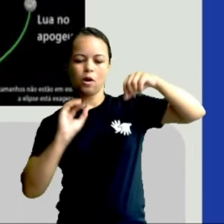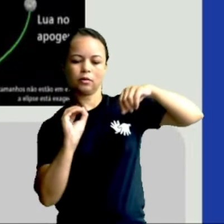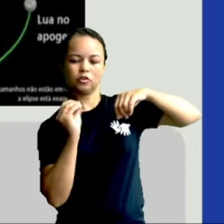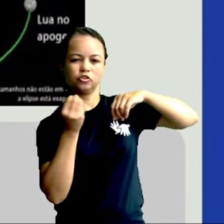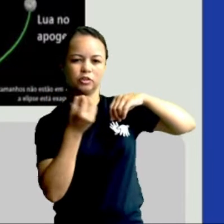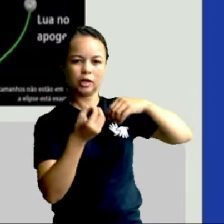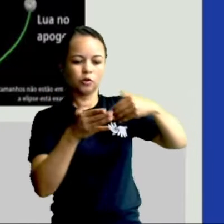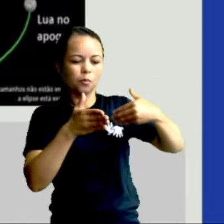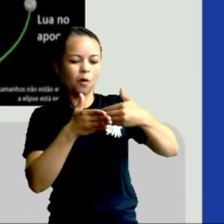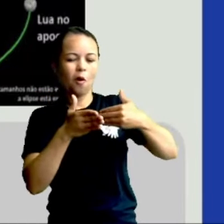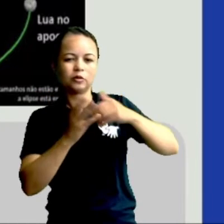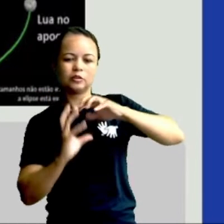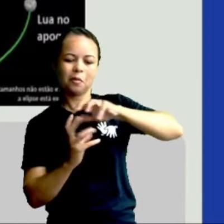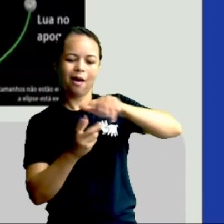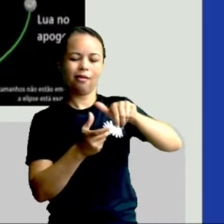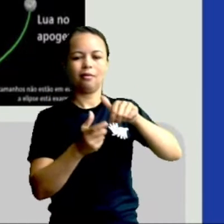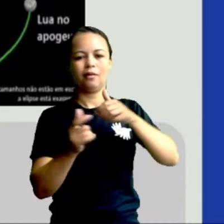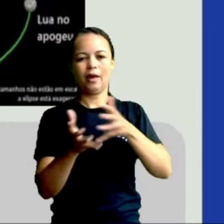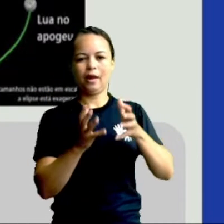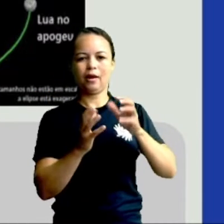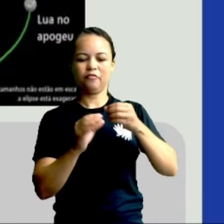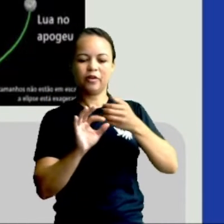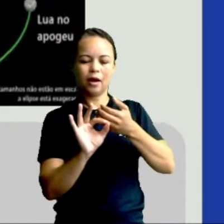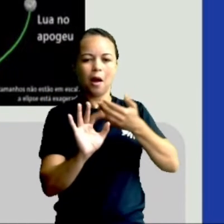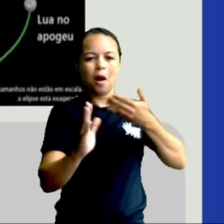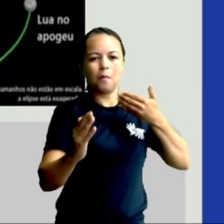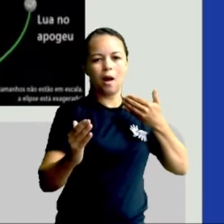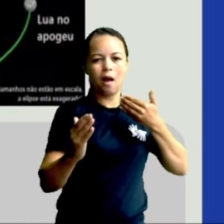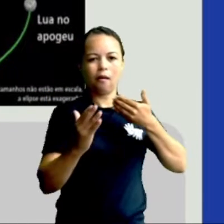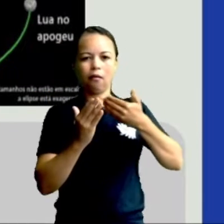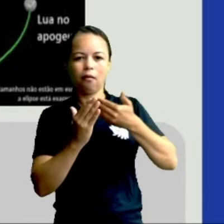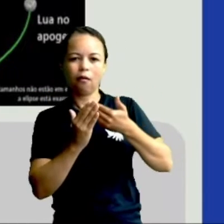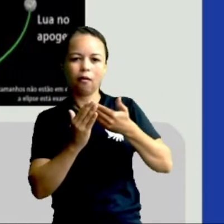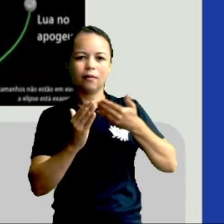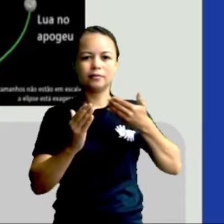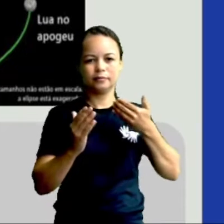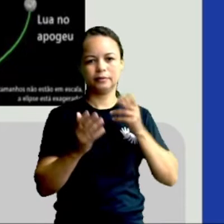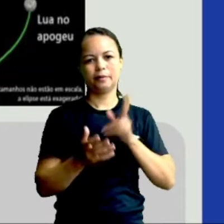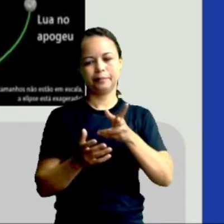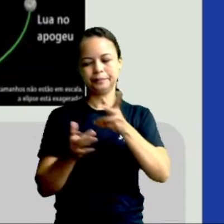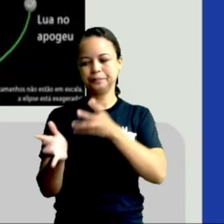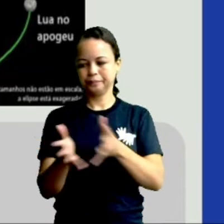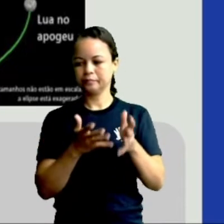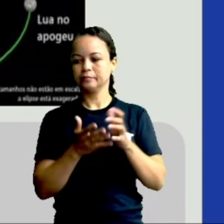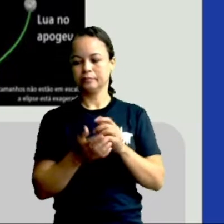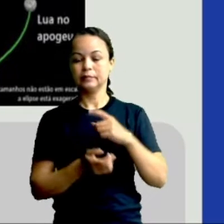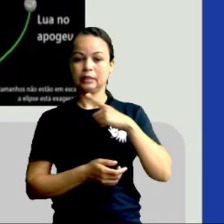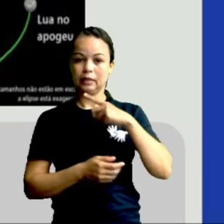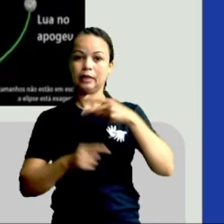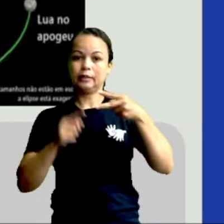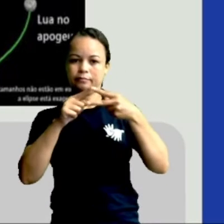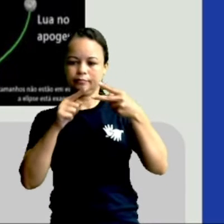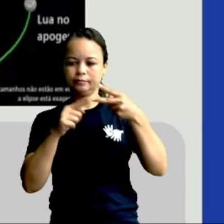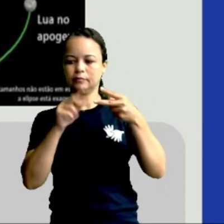próxima da Terra e outros mais longe. A órbita da Lua tem 2 pontos que são nomeados apogeu e